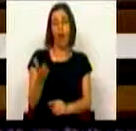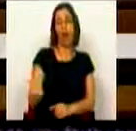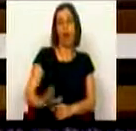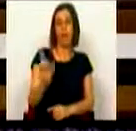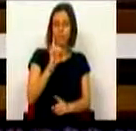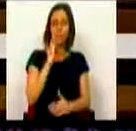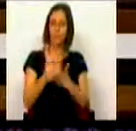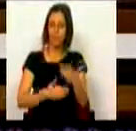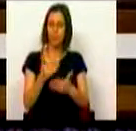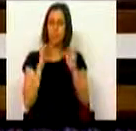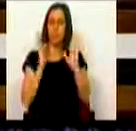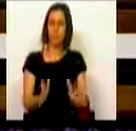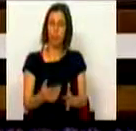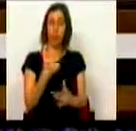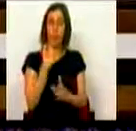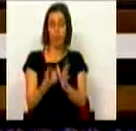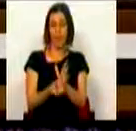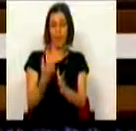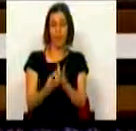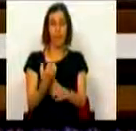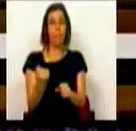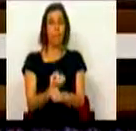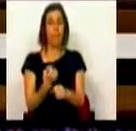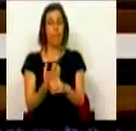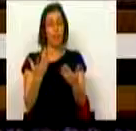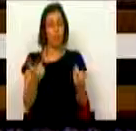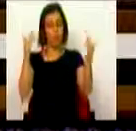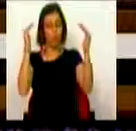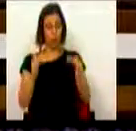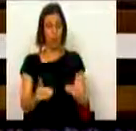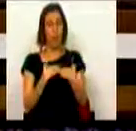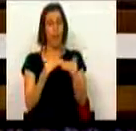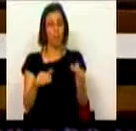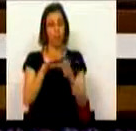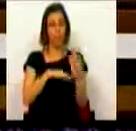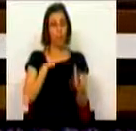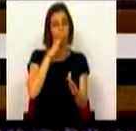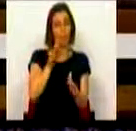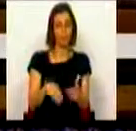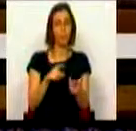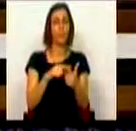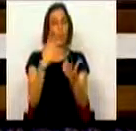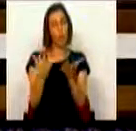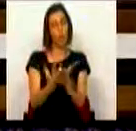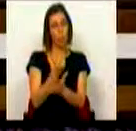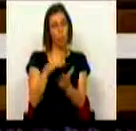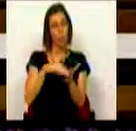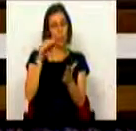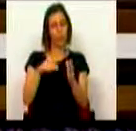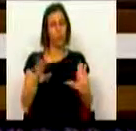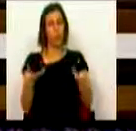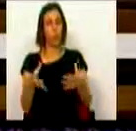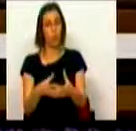da continuação de uma forte criação de emprego, de uma redução dos níveis de precariedade, da recuperação da contratação